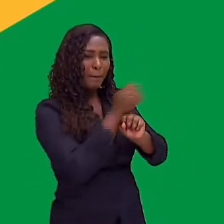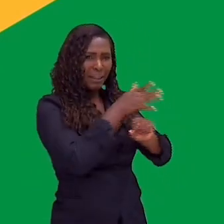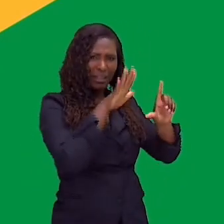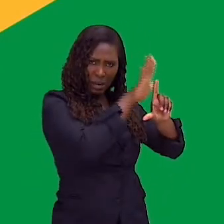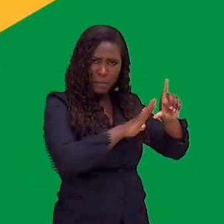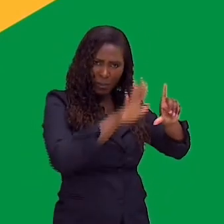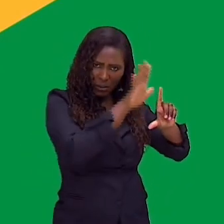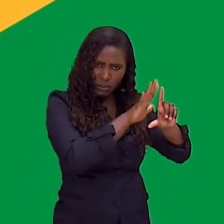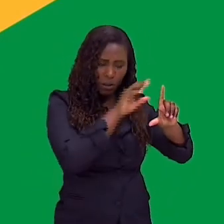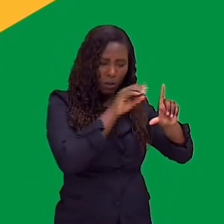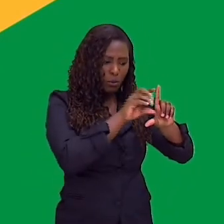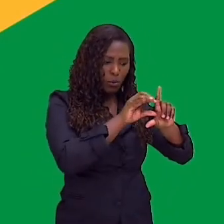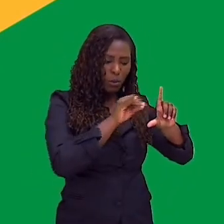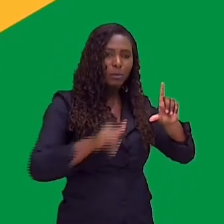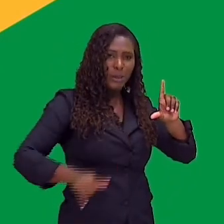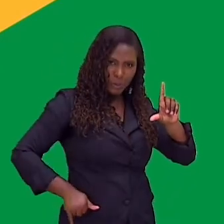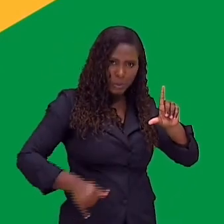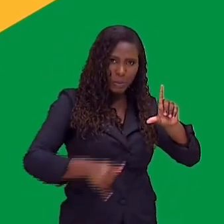a nossa